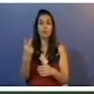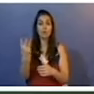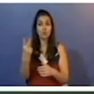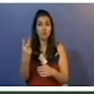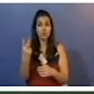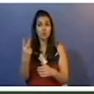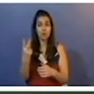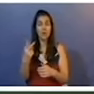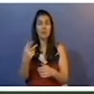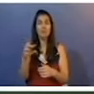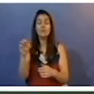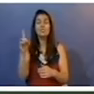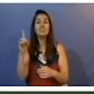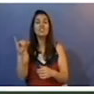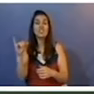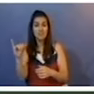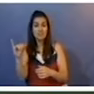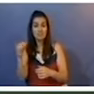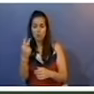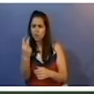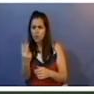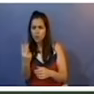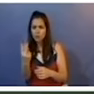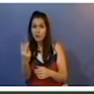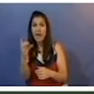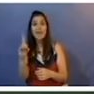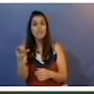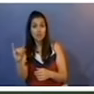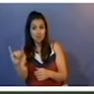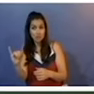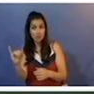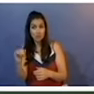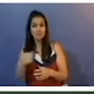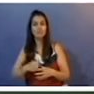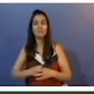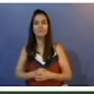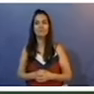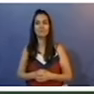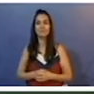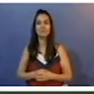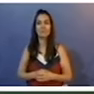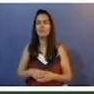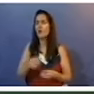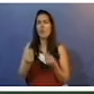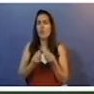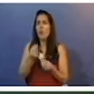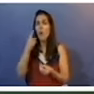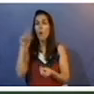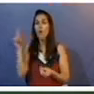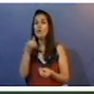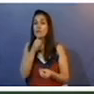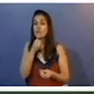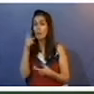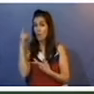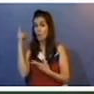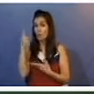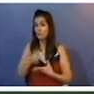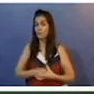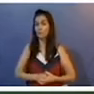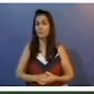fica dicloro. Então, o nome ficou heptóxido de dicloro. Vamos ver alguns outros